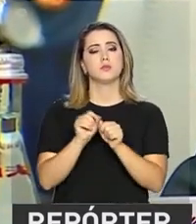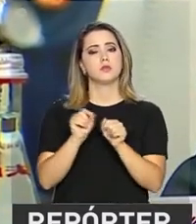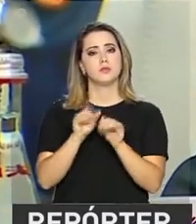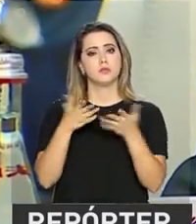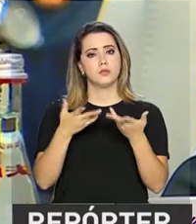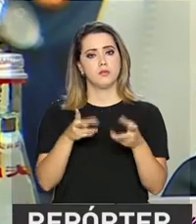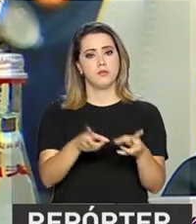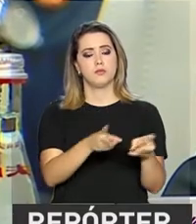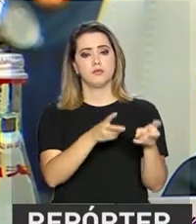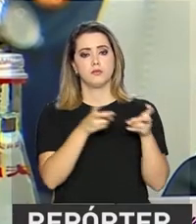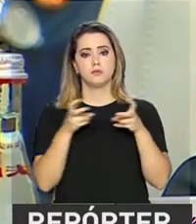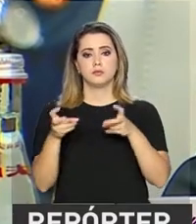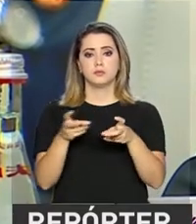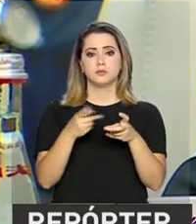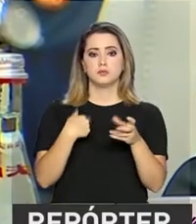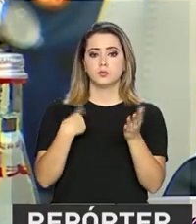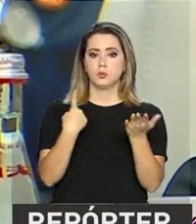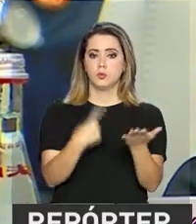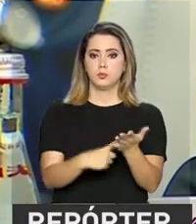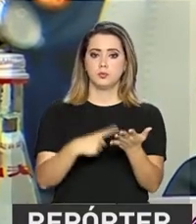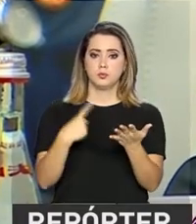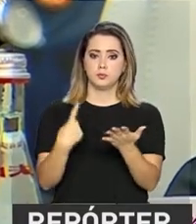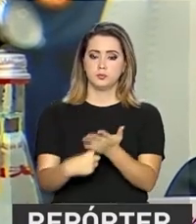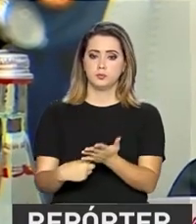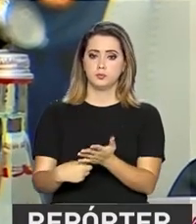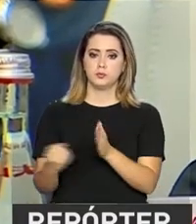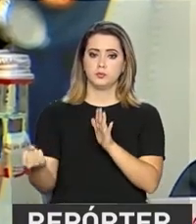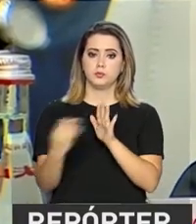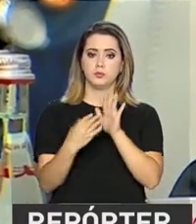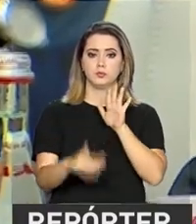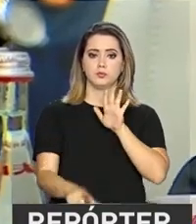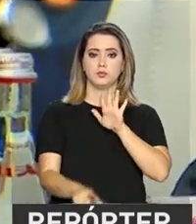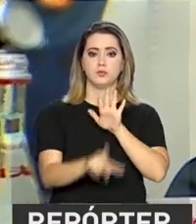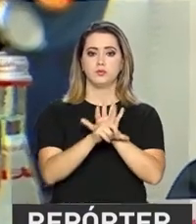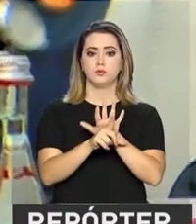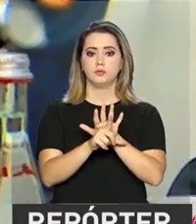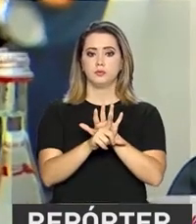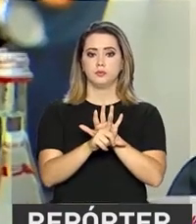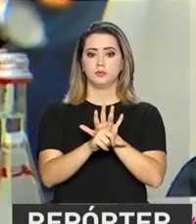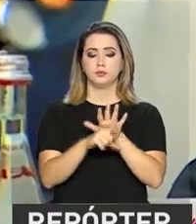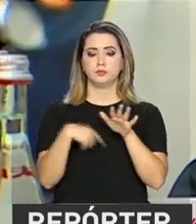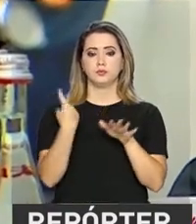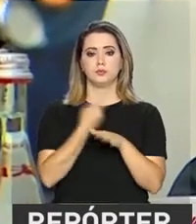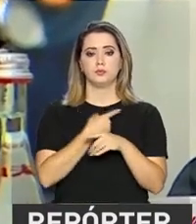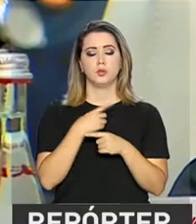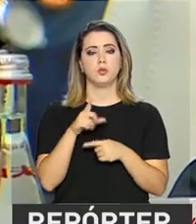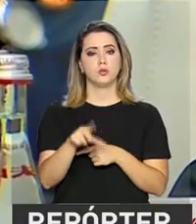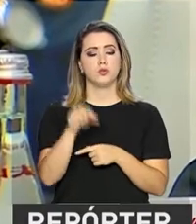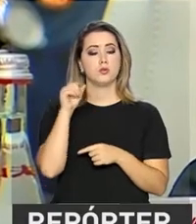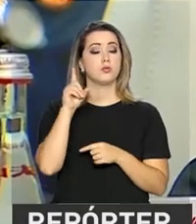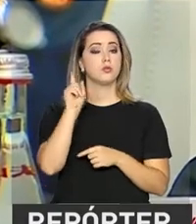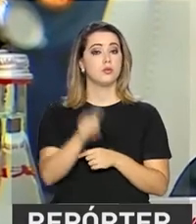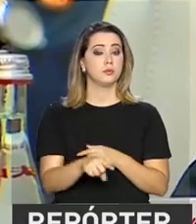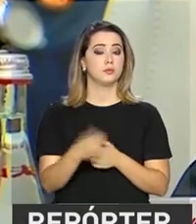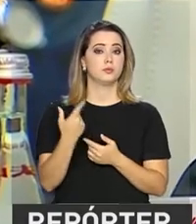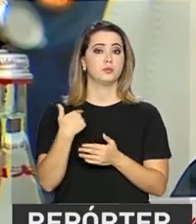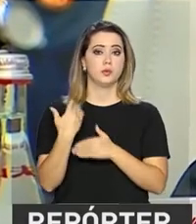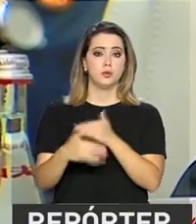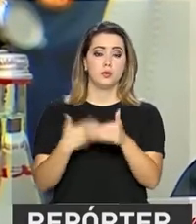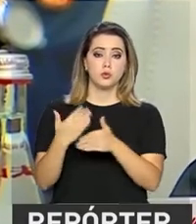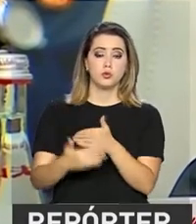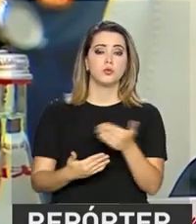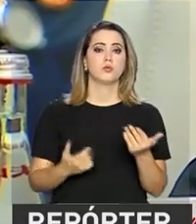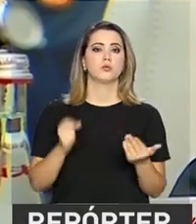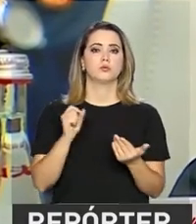de ambiciosa agenda de reformas. Nosso pressuposto era, e continua